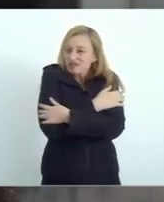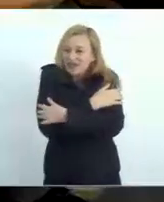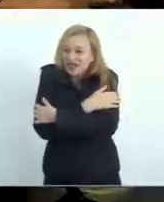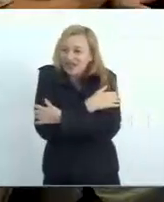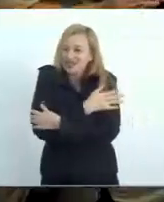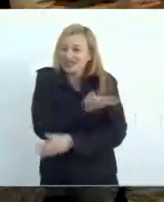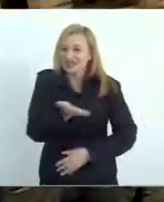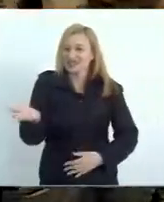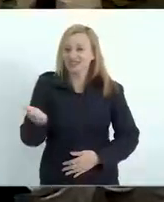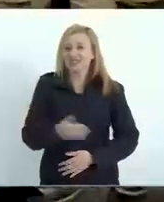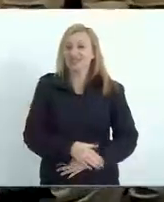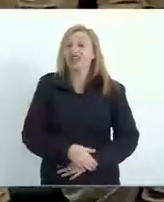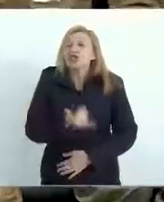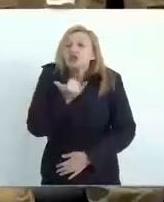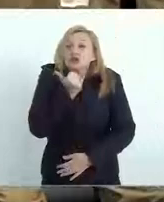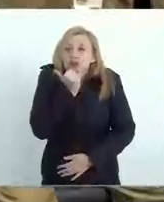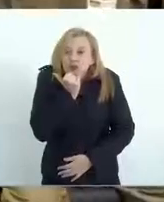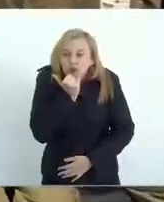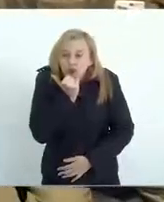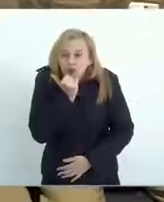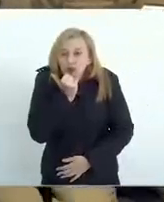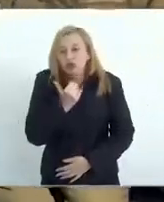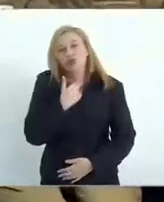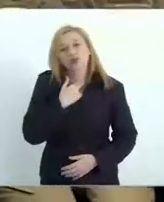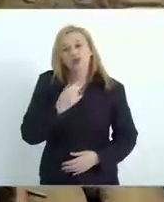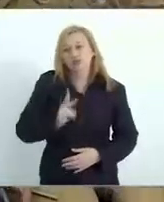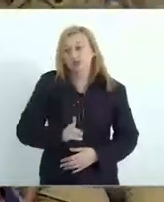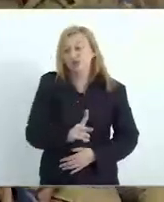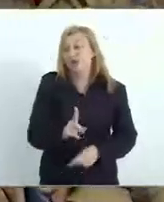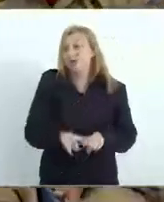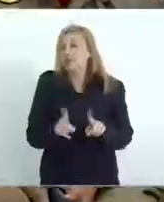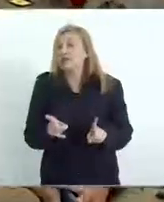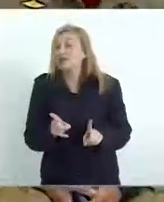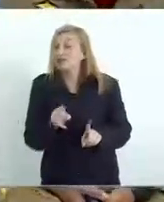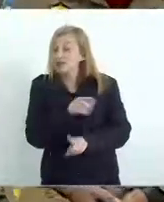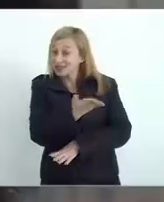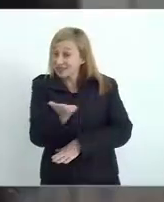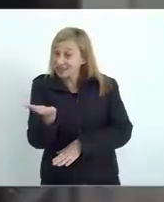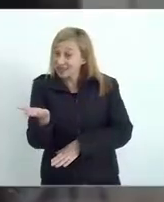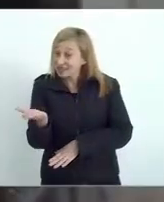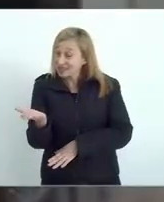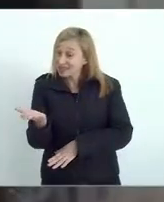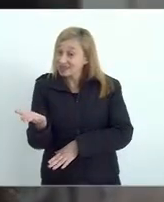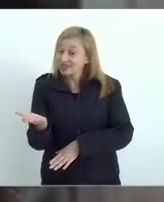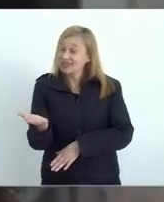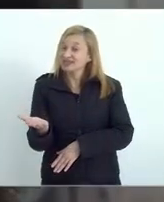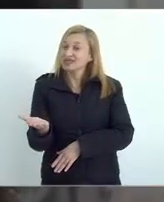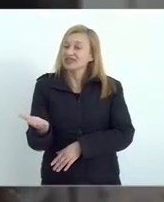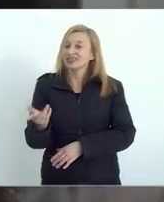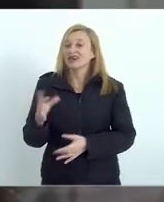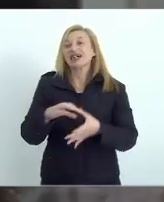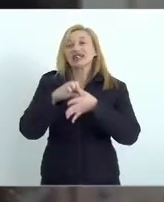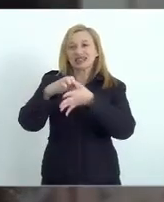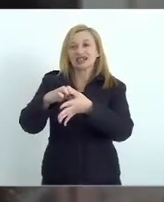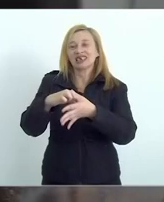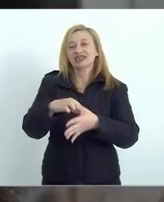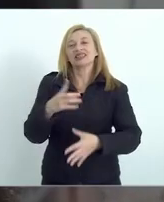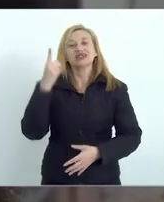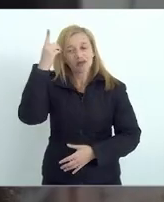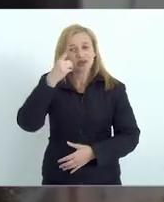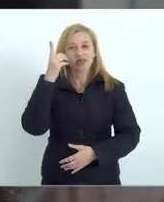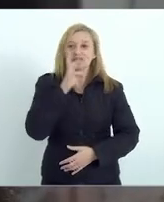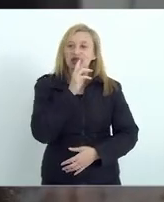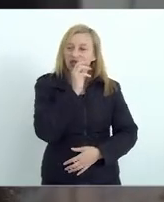grande e Desculpe não poder ficar mais vocês estão aí com a liderança do